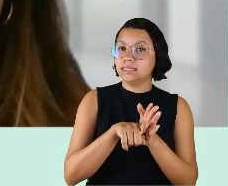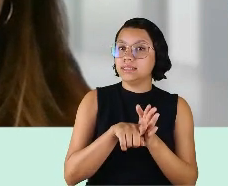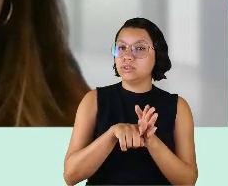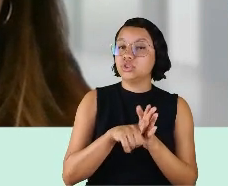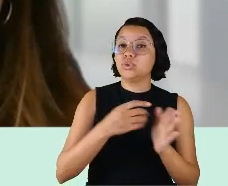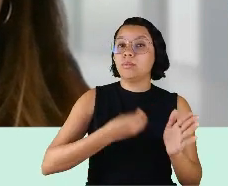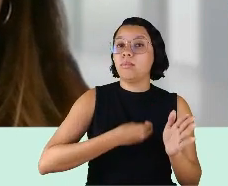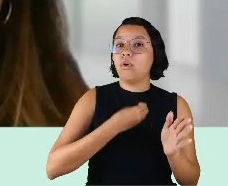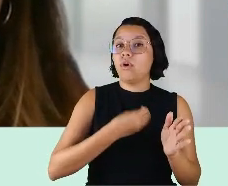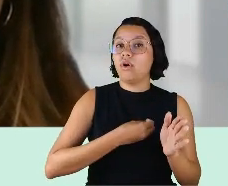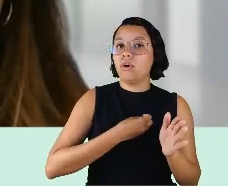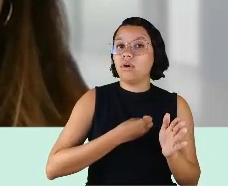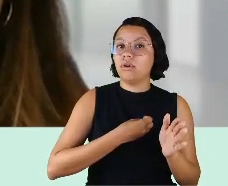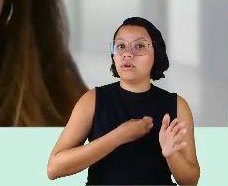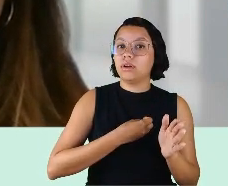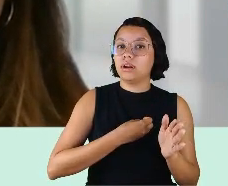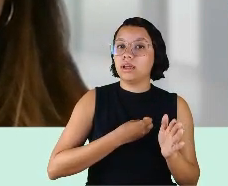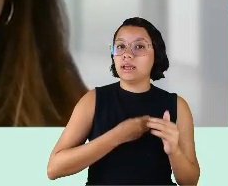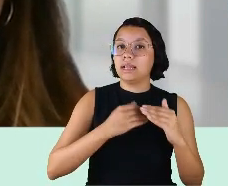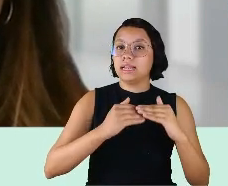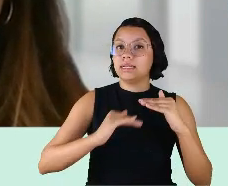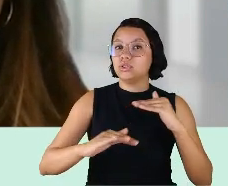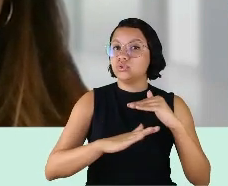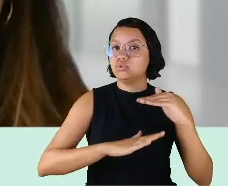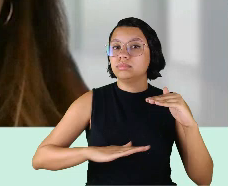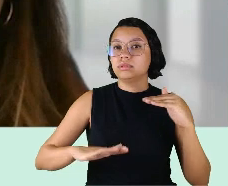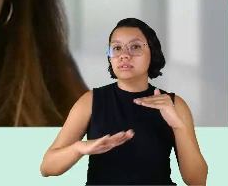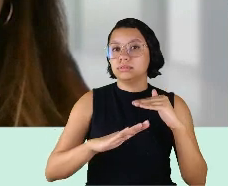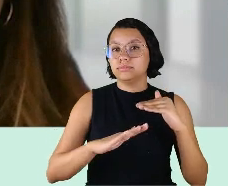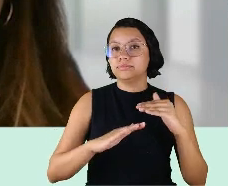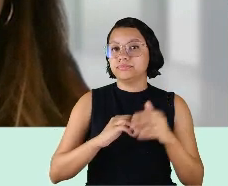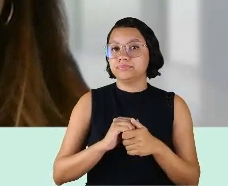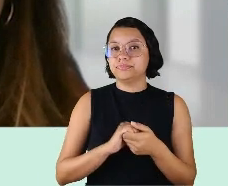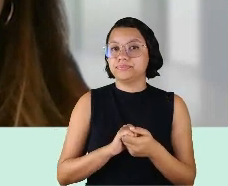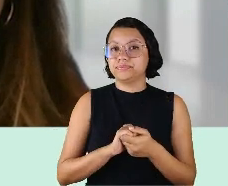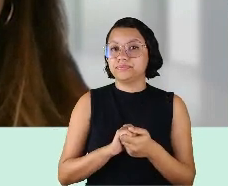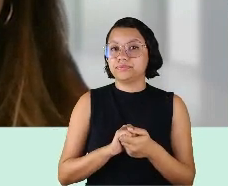de residir na subseção.